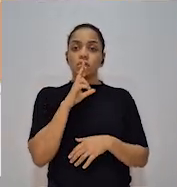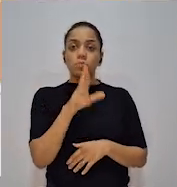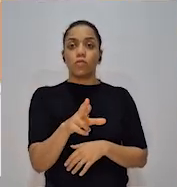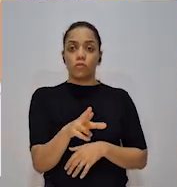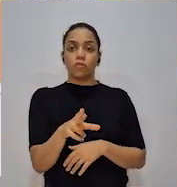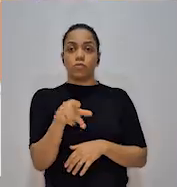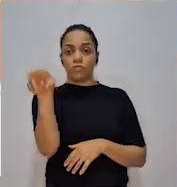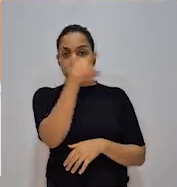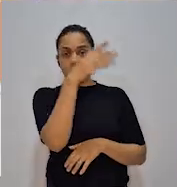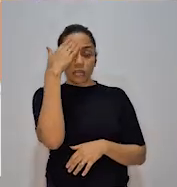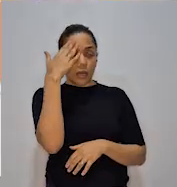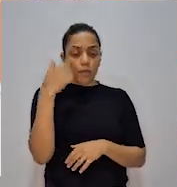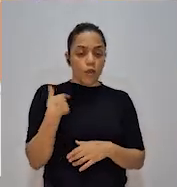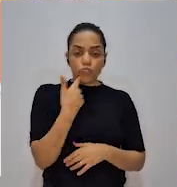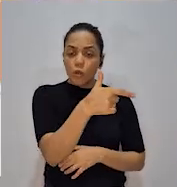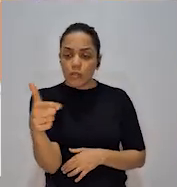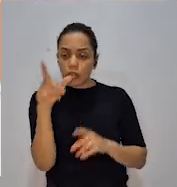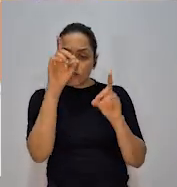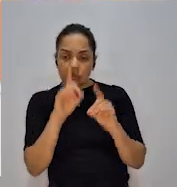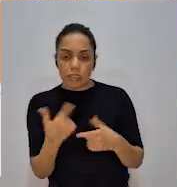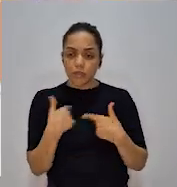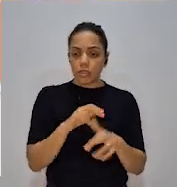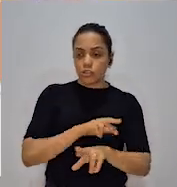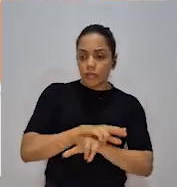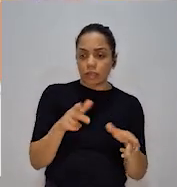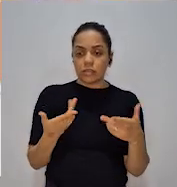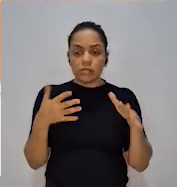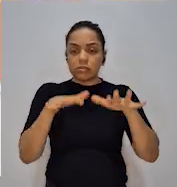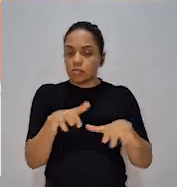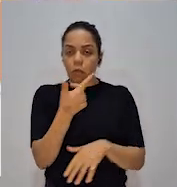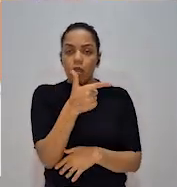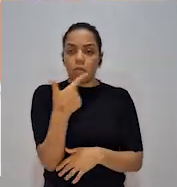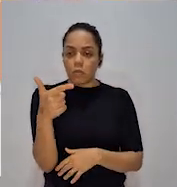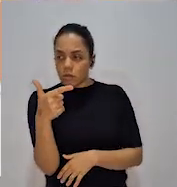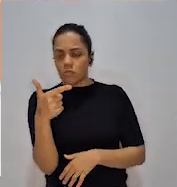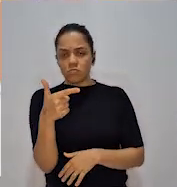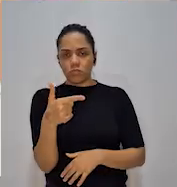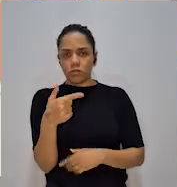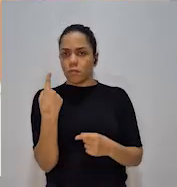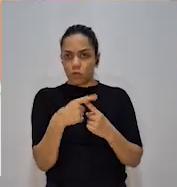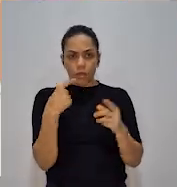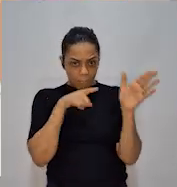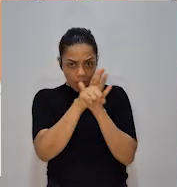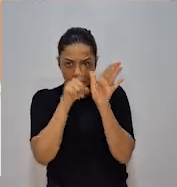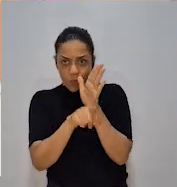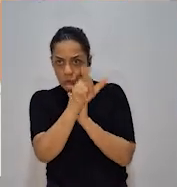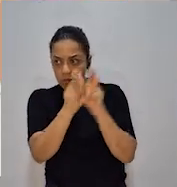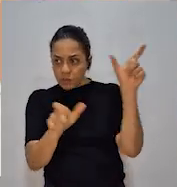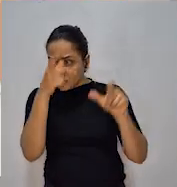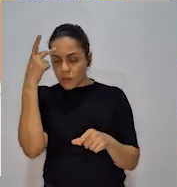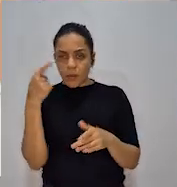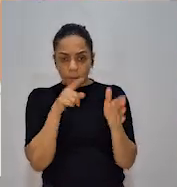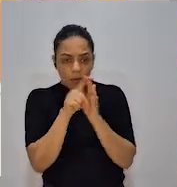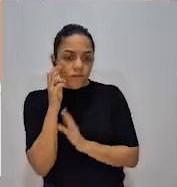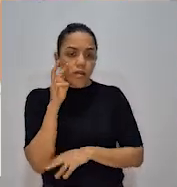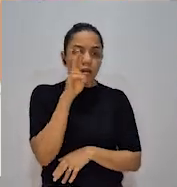vai dizer por que você não tem. Muitas vezes é tão interessante que eu trabalho muito com esse diagnóstico para a estratégia